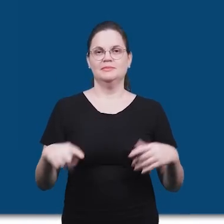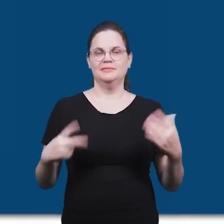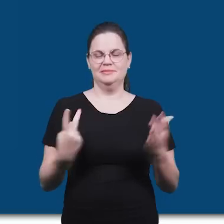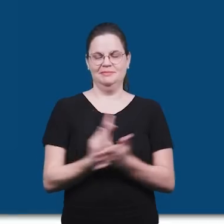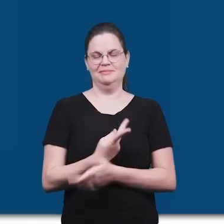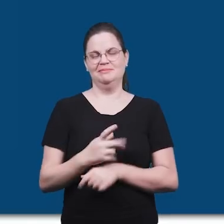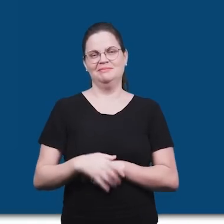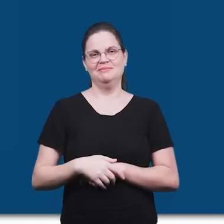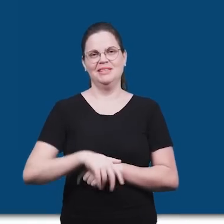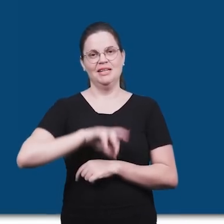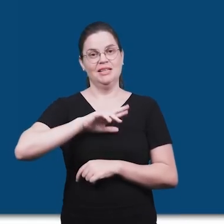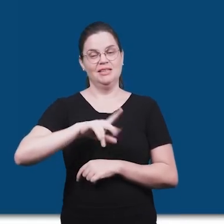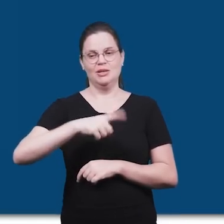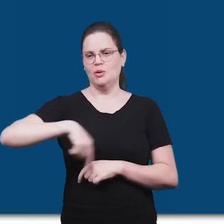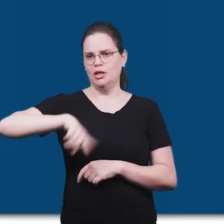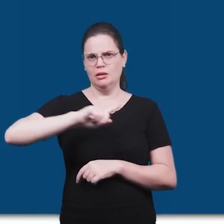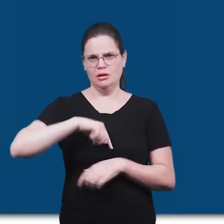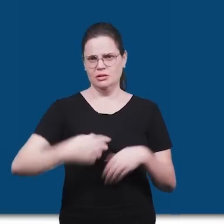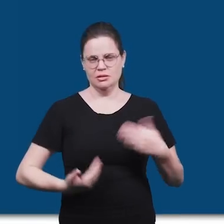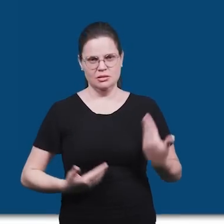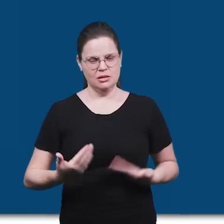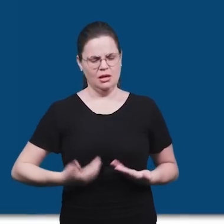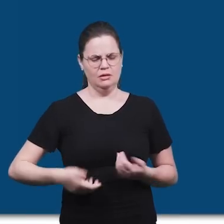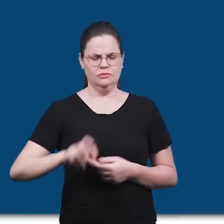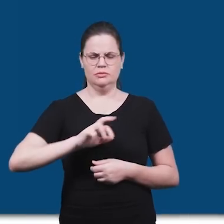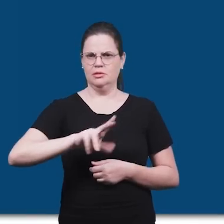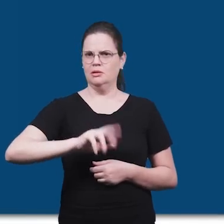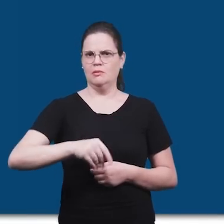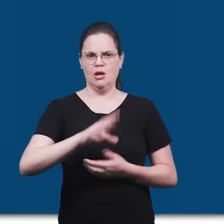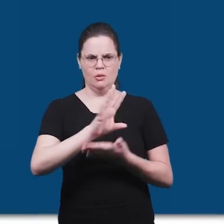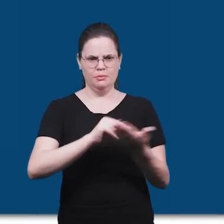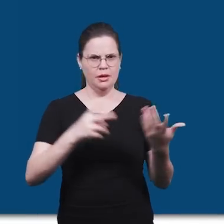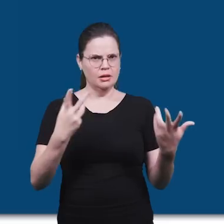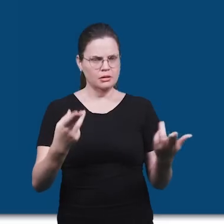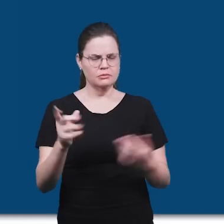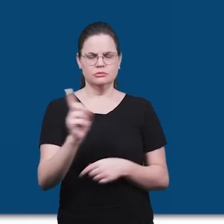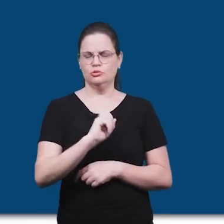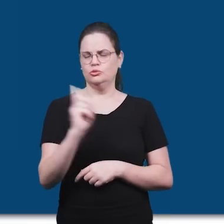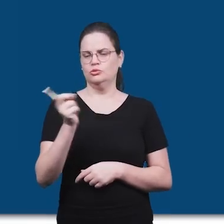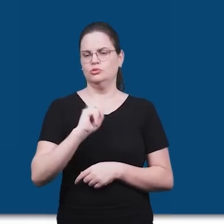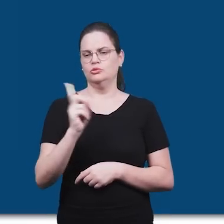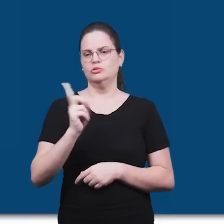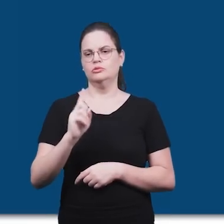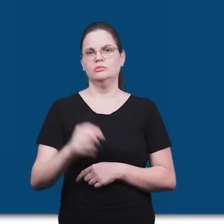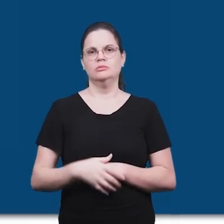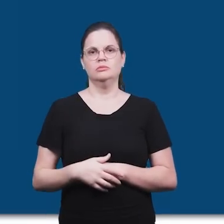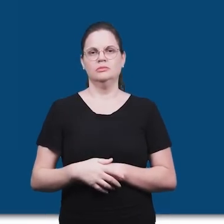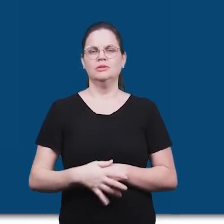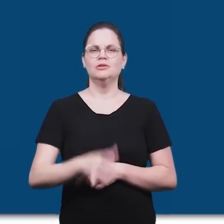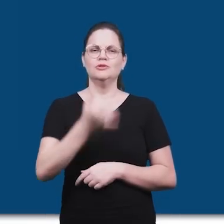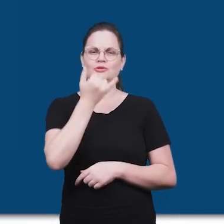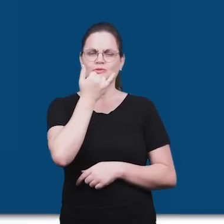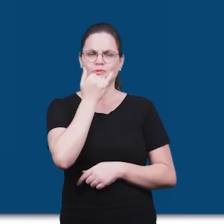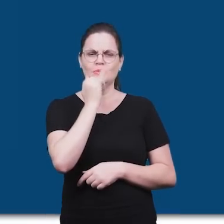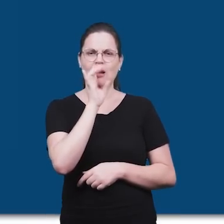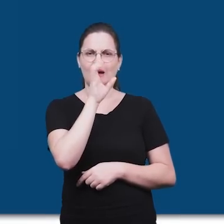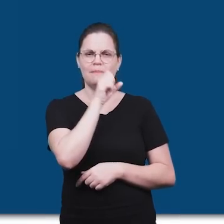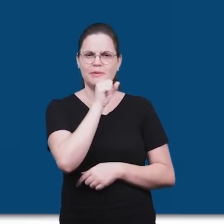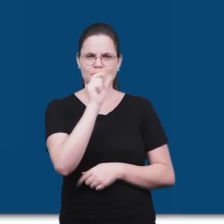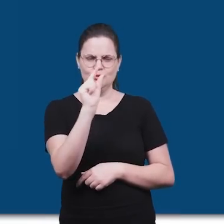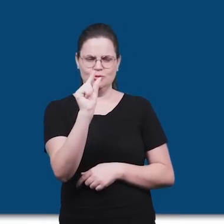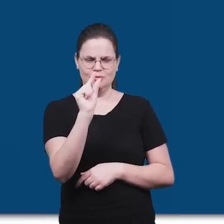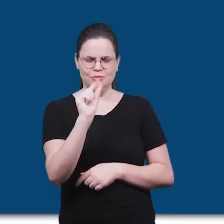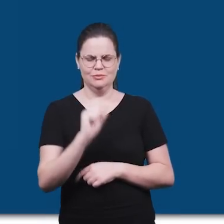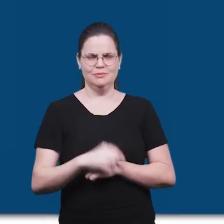propaganda que não é para nós, porque o Senhor nos manda, licença só um pouquinho,